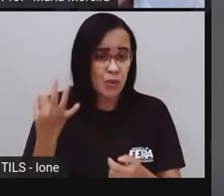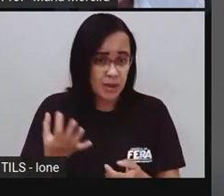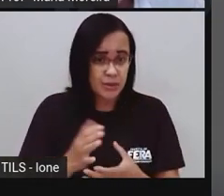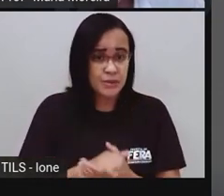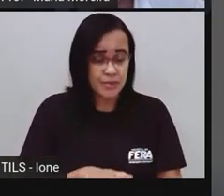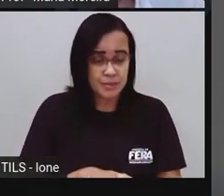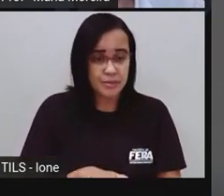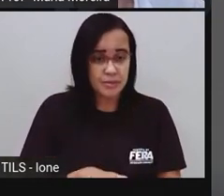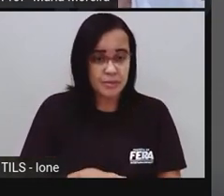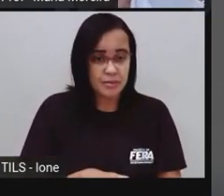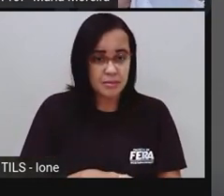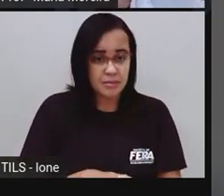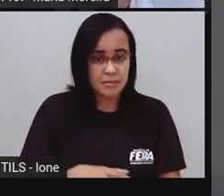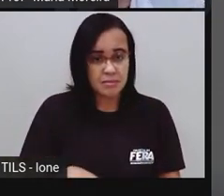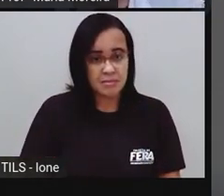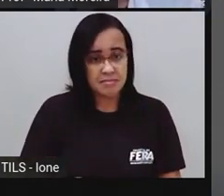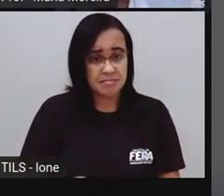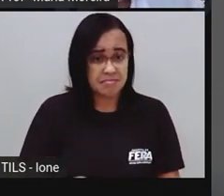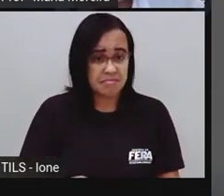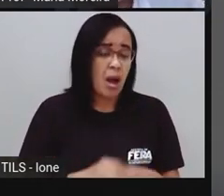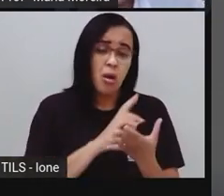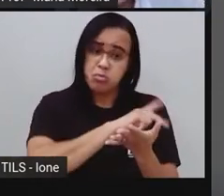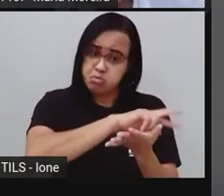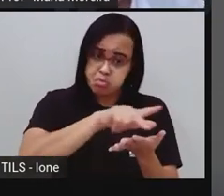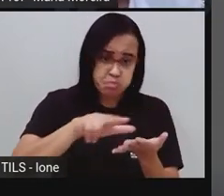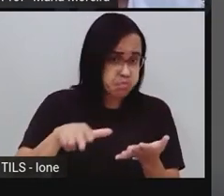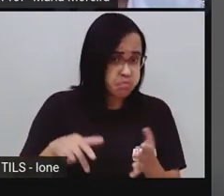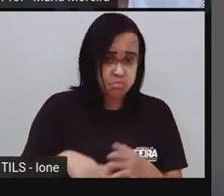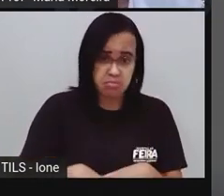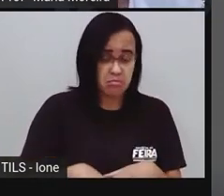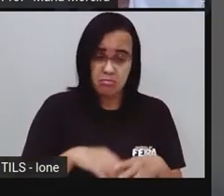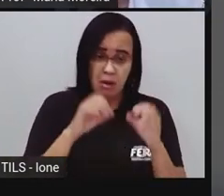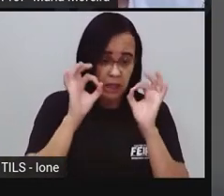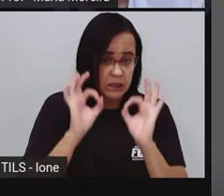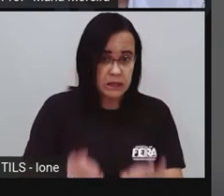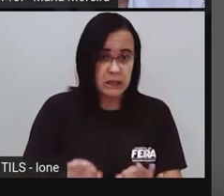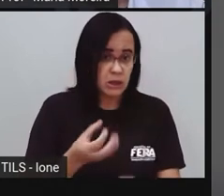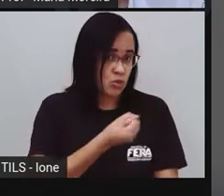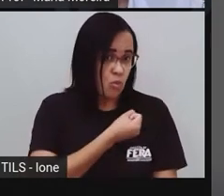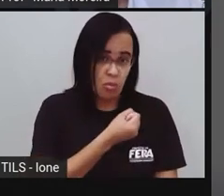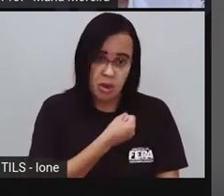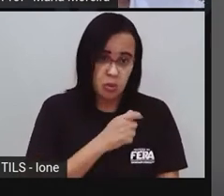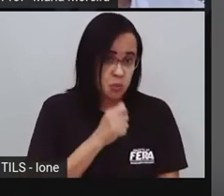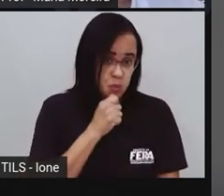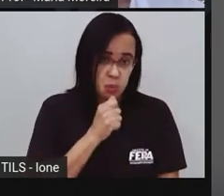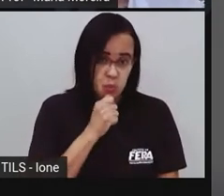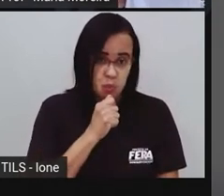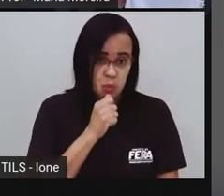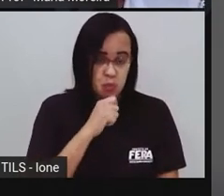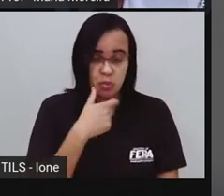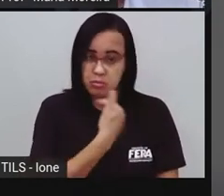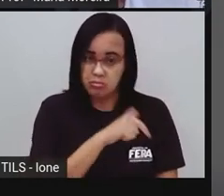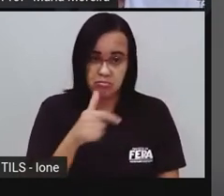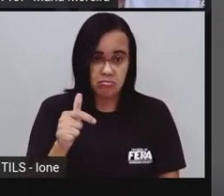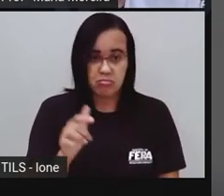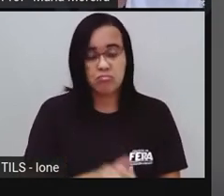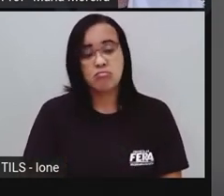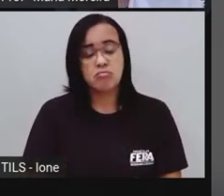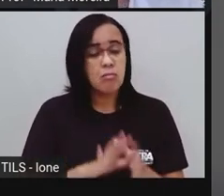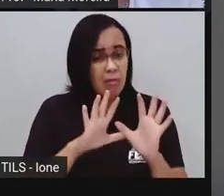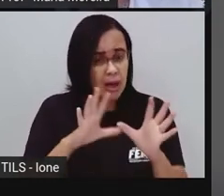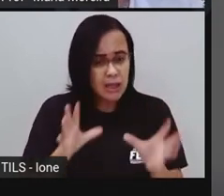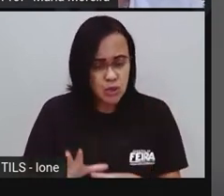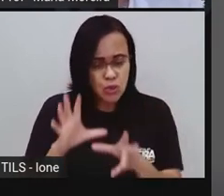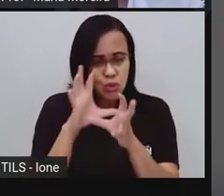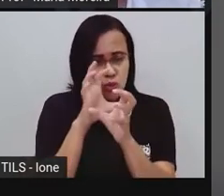gente sabe quantos carros só falou assim vários carrinhos não sabemos também então se a gente somar nessa esforço